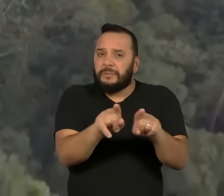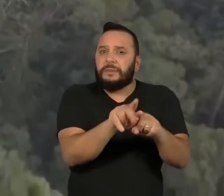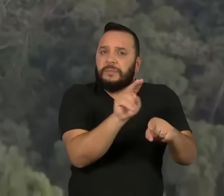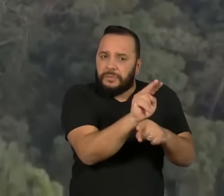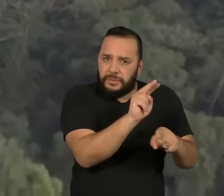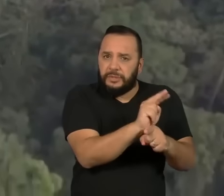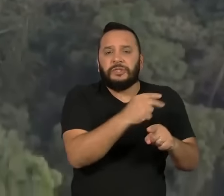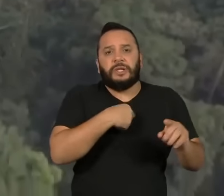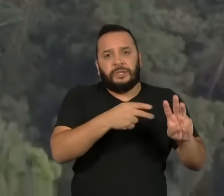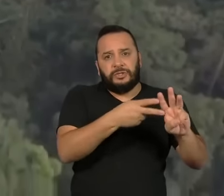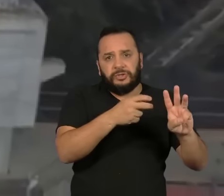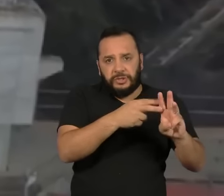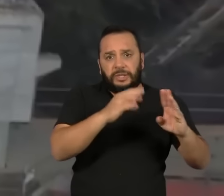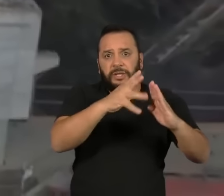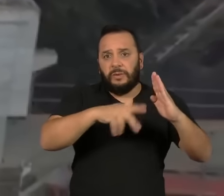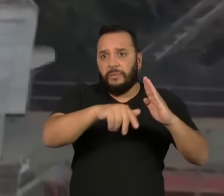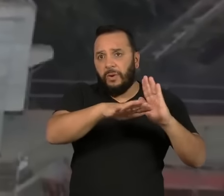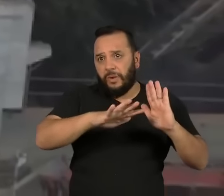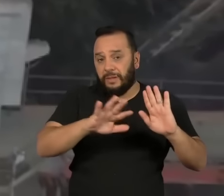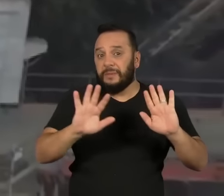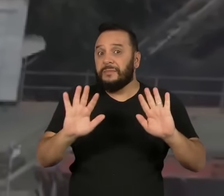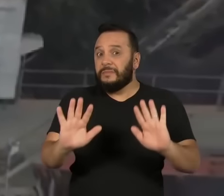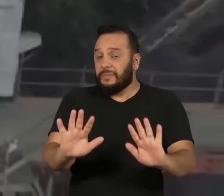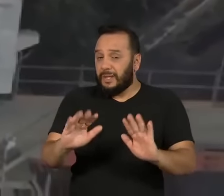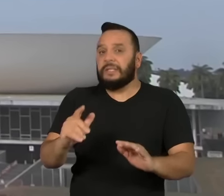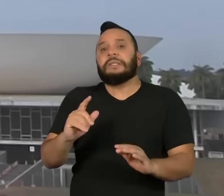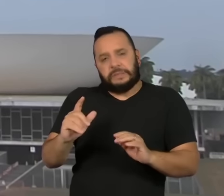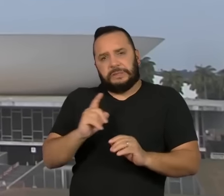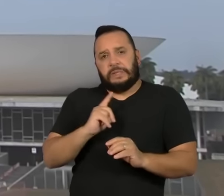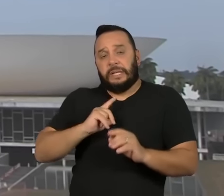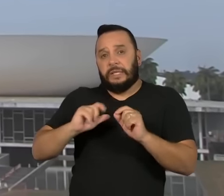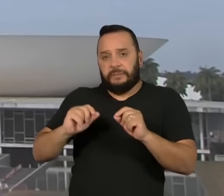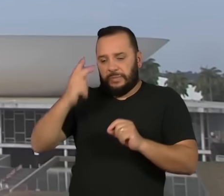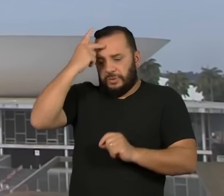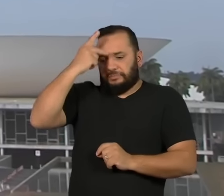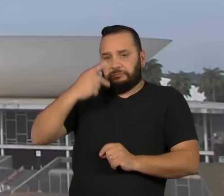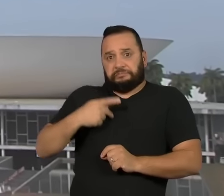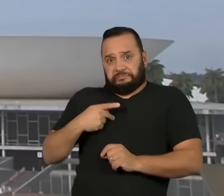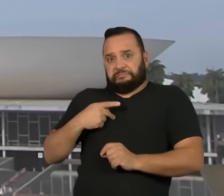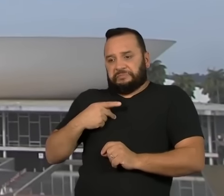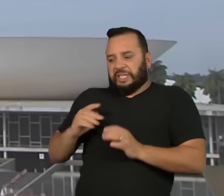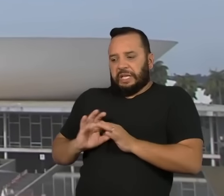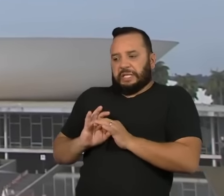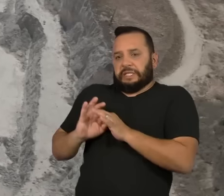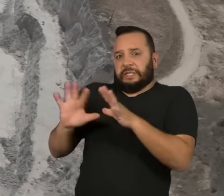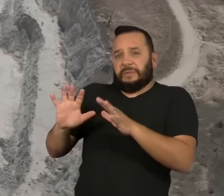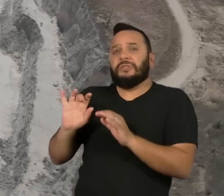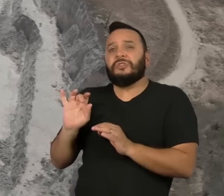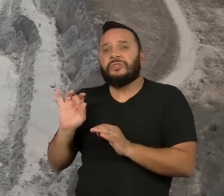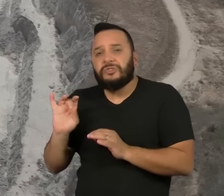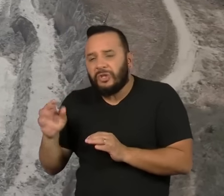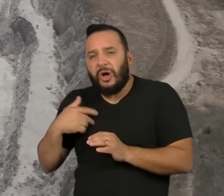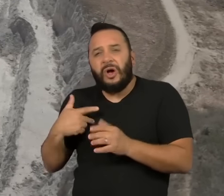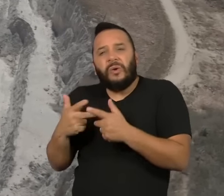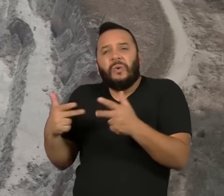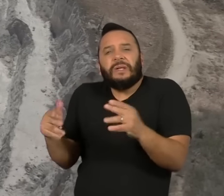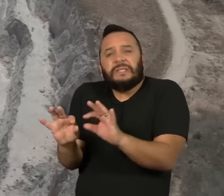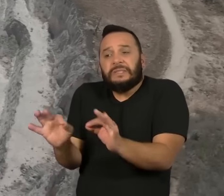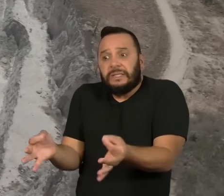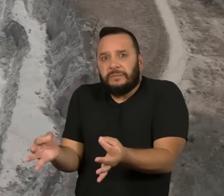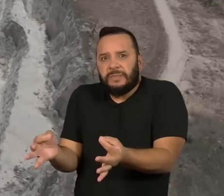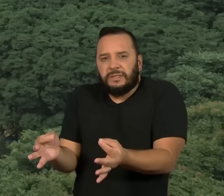poderá ser considerado para empreendimentos de baixo impacto. O Congresso queria estendê-lo para os de médio, incluindo projetos